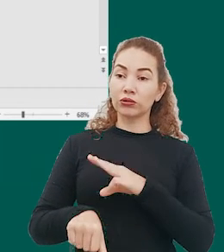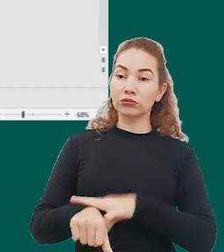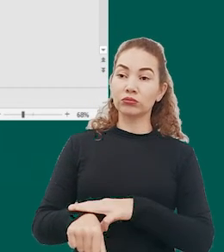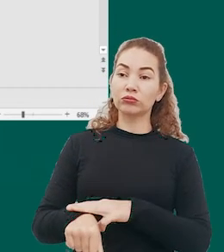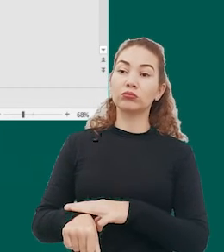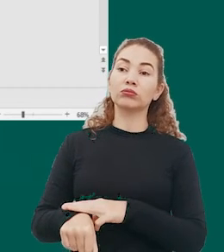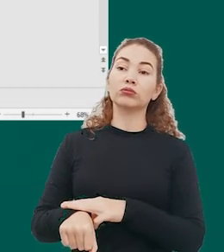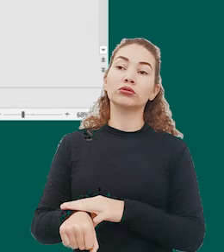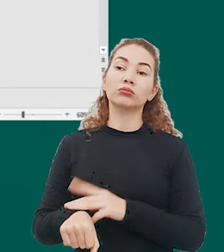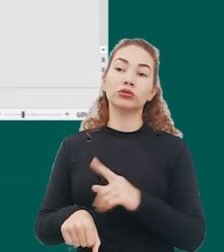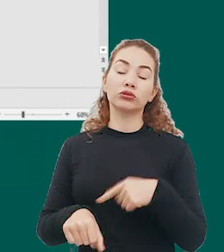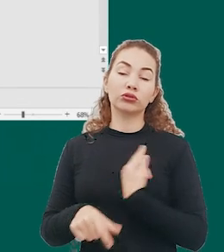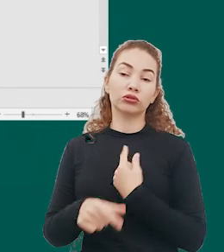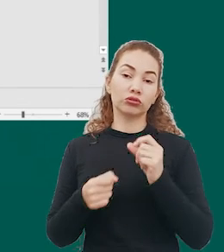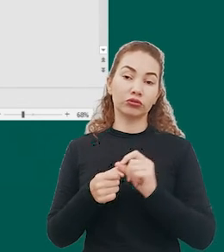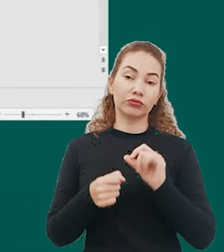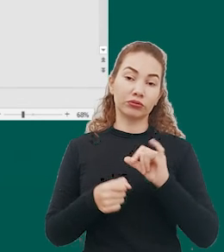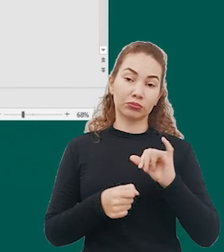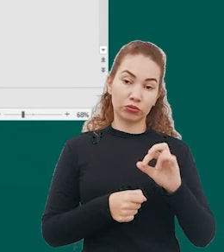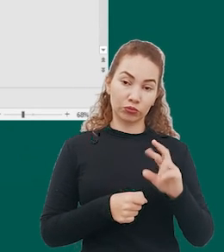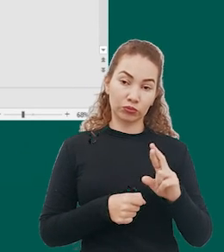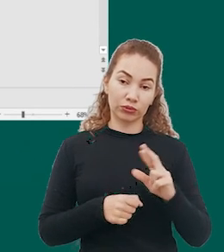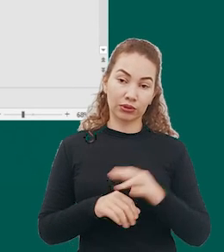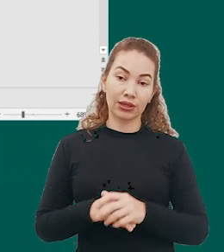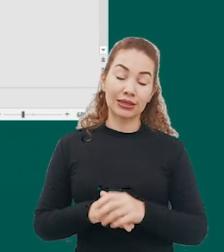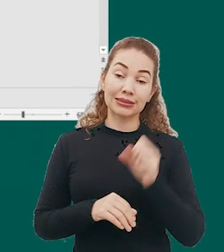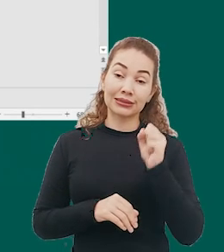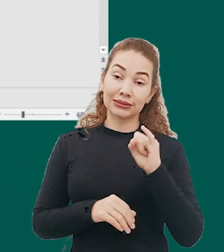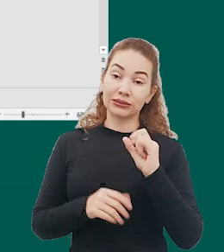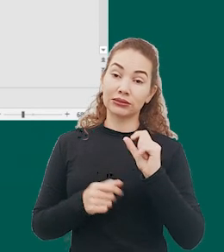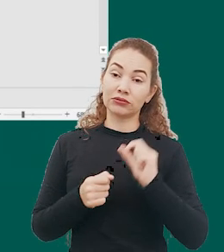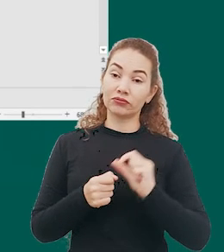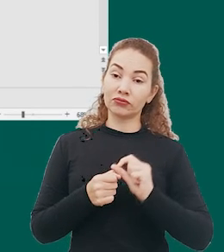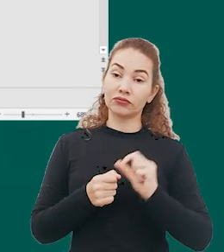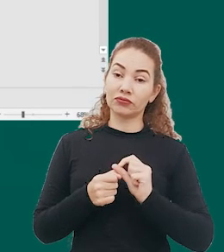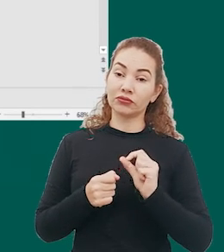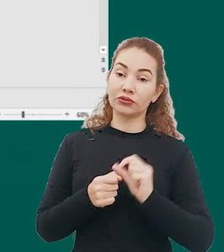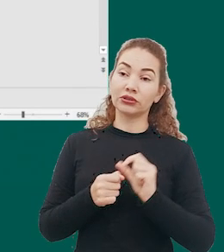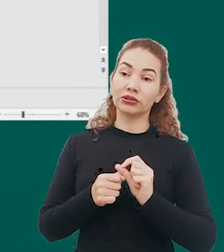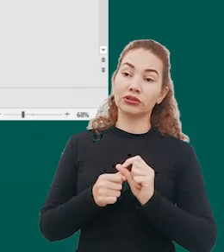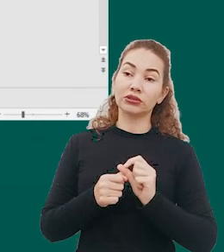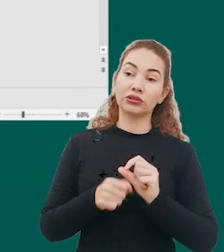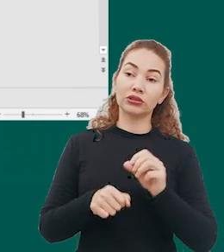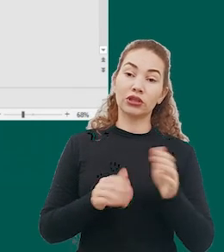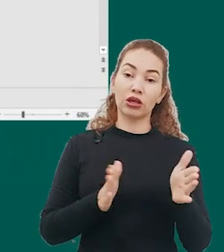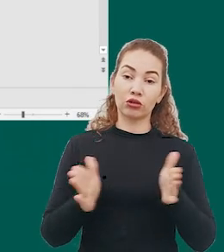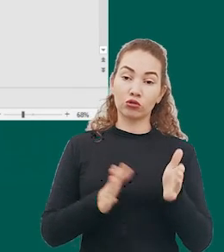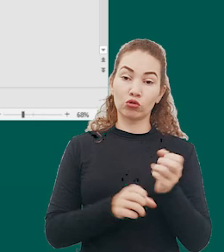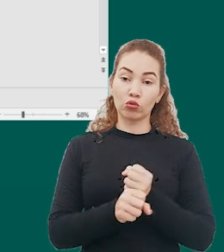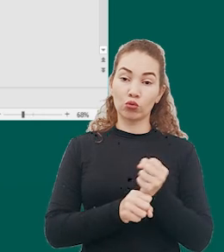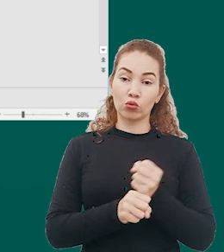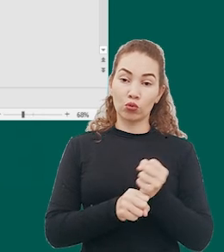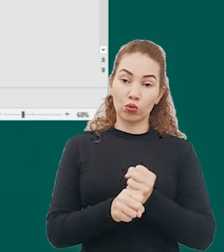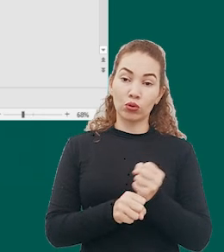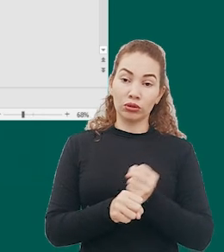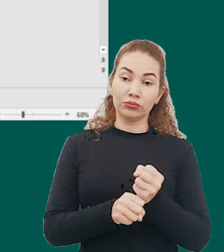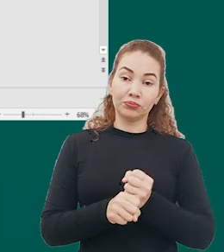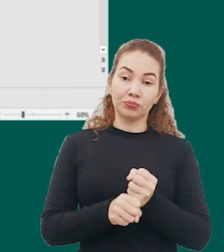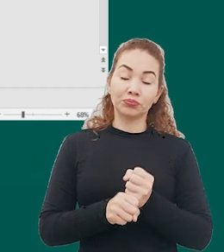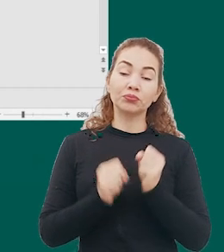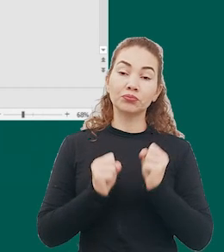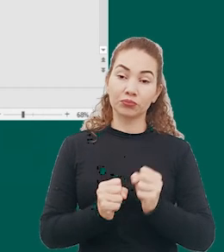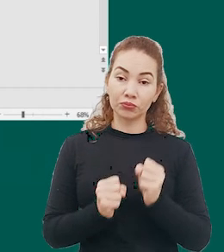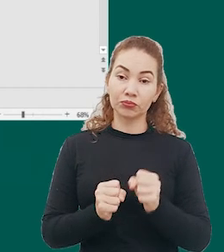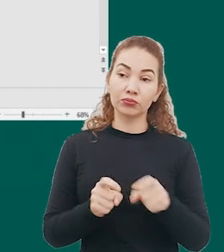que a gente faz a declaração do imposto de renda. Se nós fizermos doações durante o ano calendário, nós